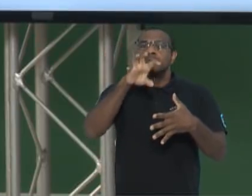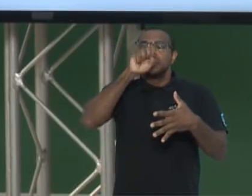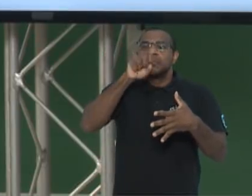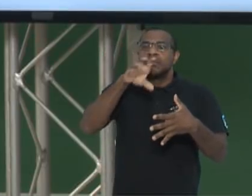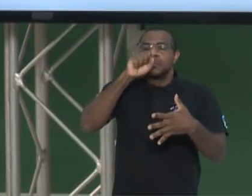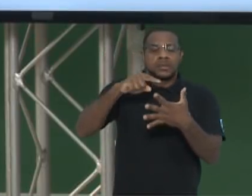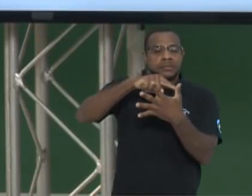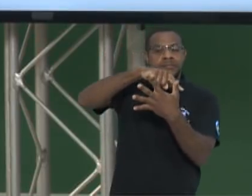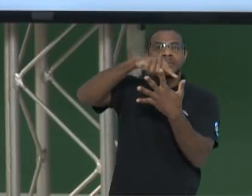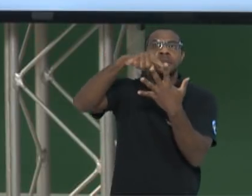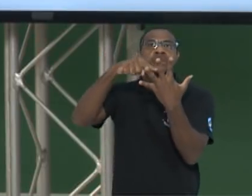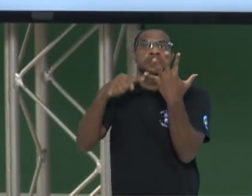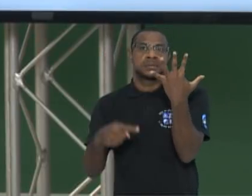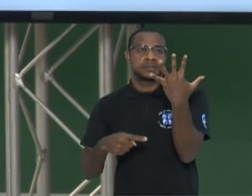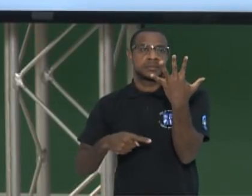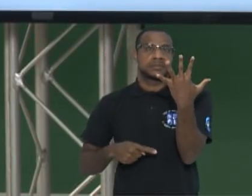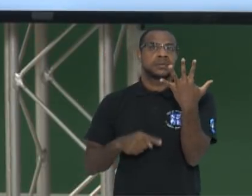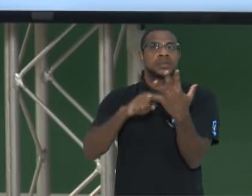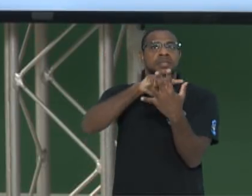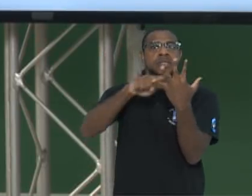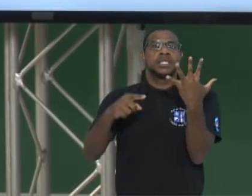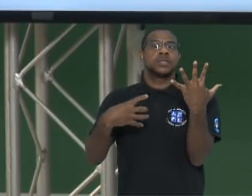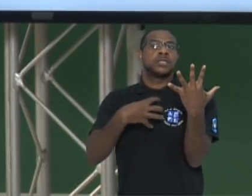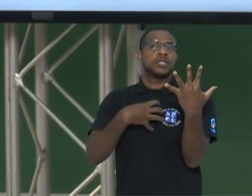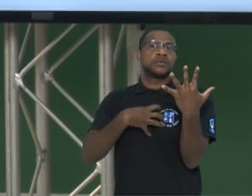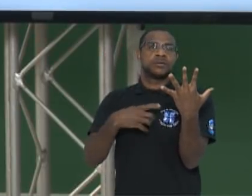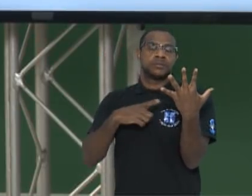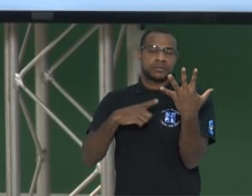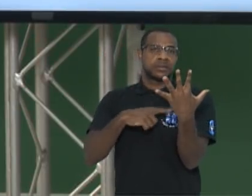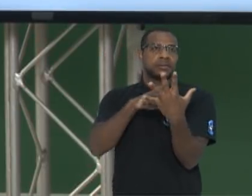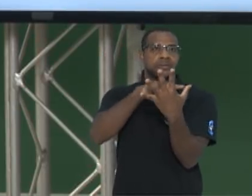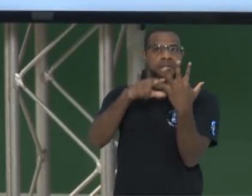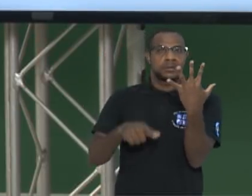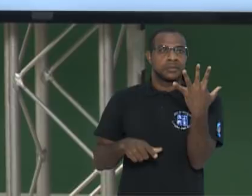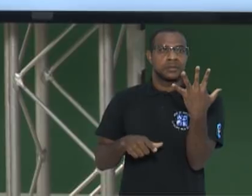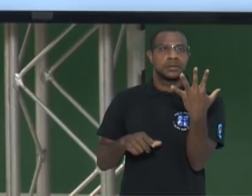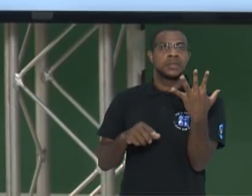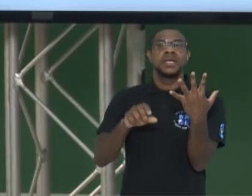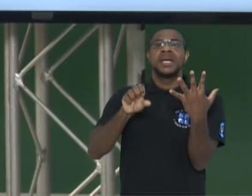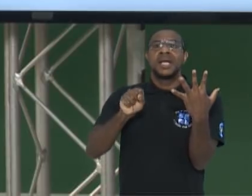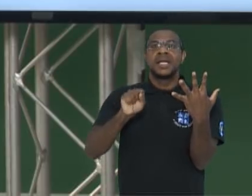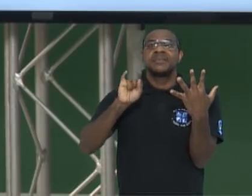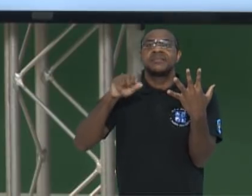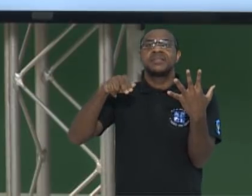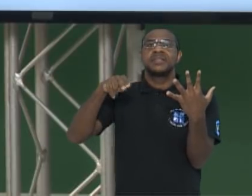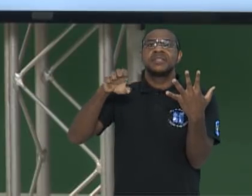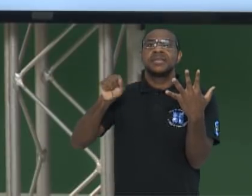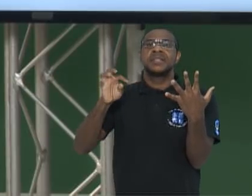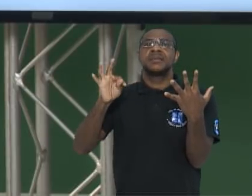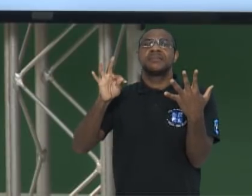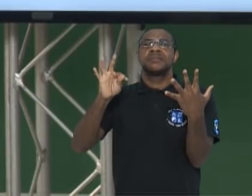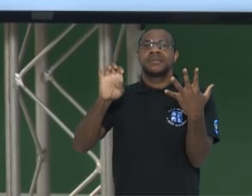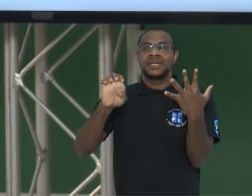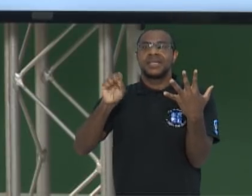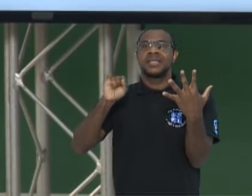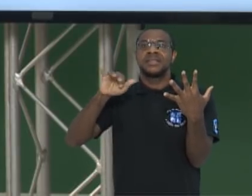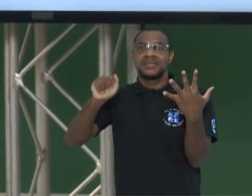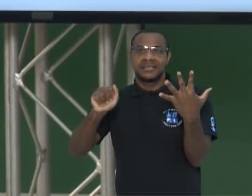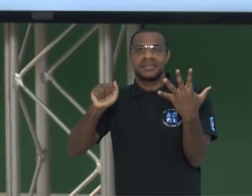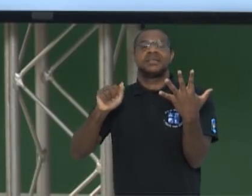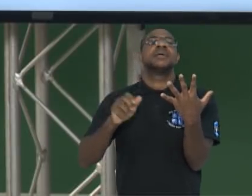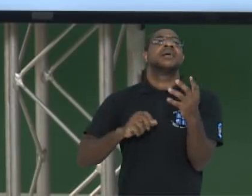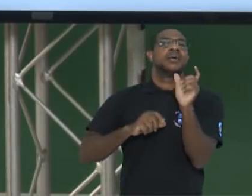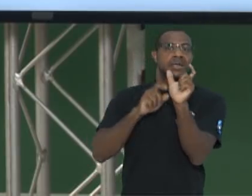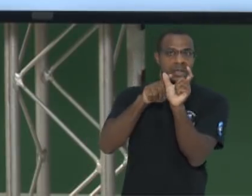audição, visão e tato. São os 5 sentidos. Isso na literatura a gente vai chamar de sinestesia. Quando o escritor, o narrador,